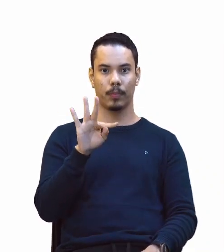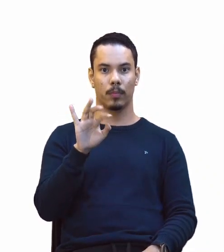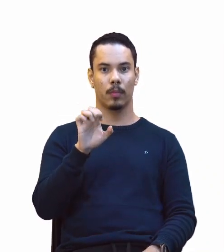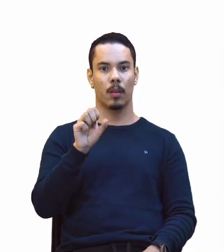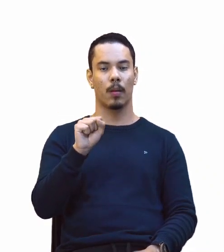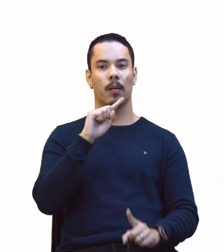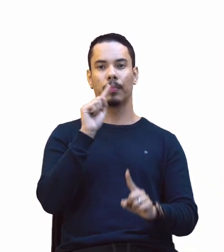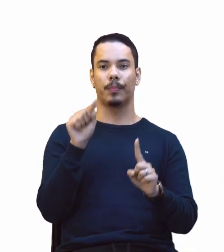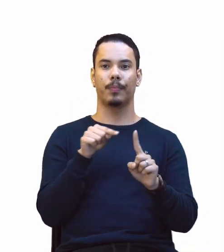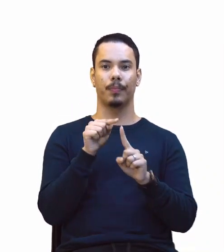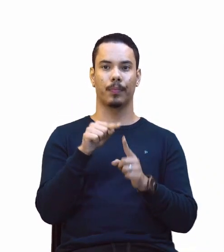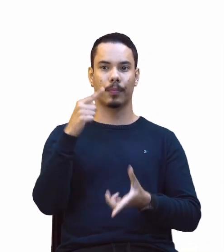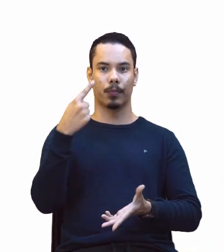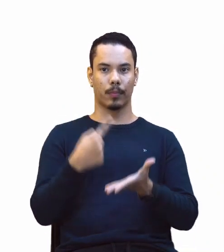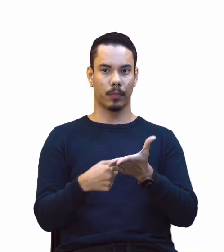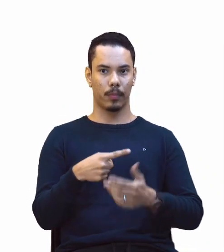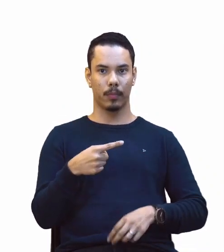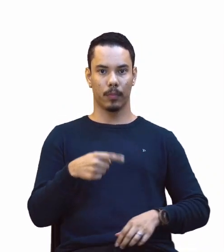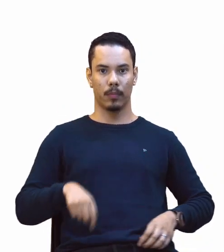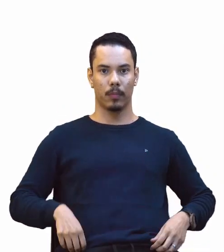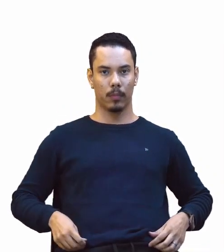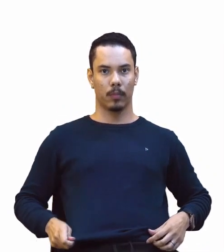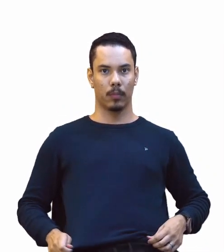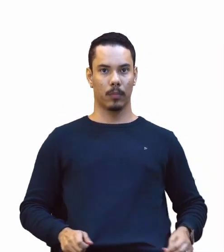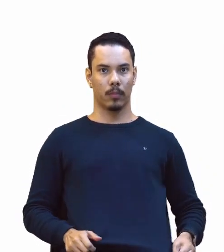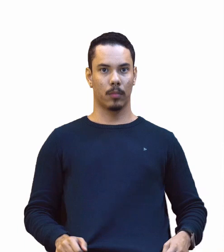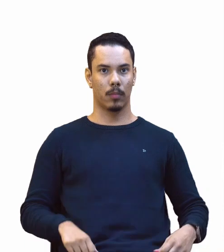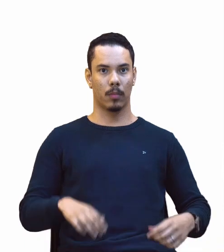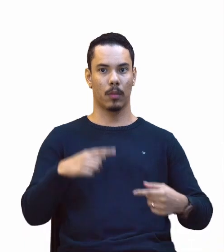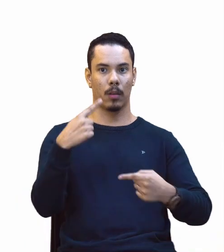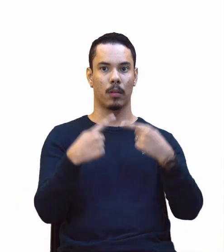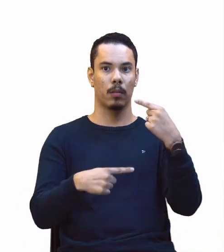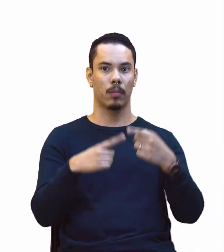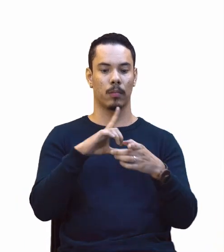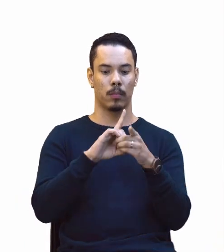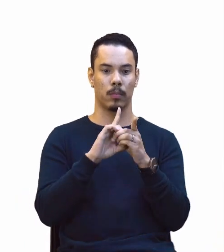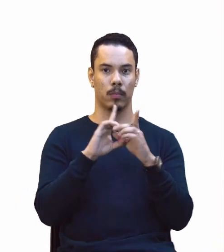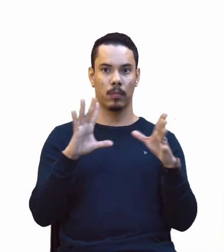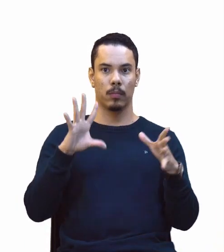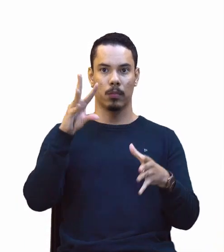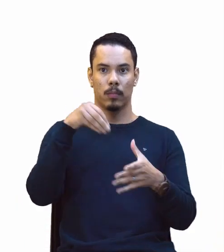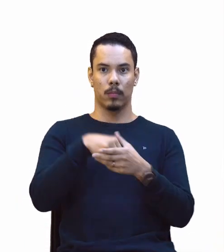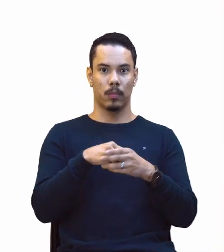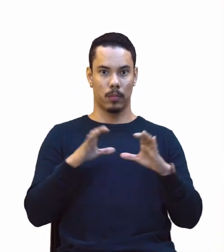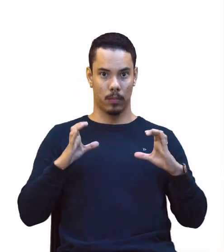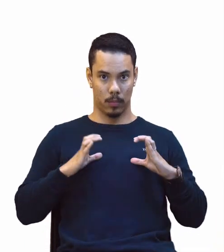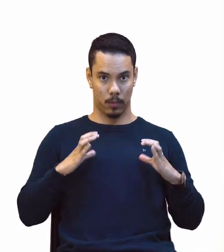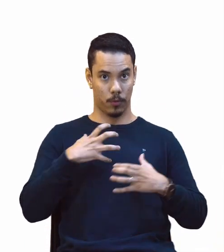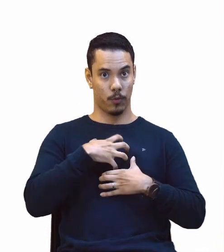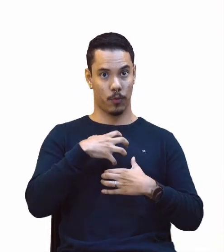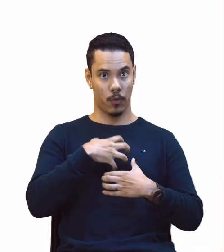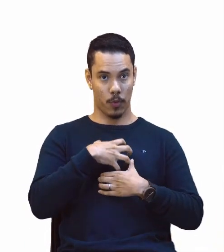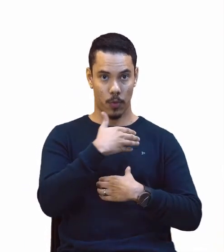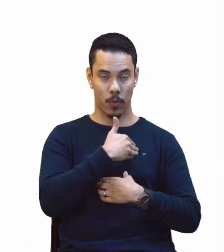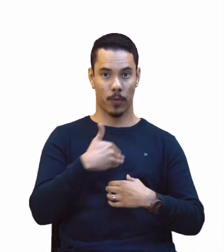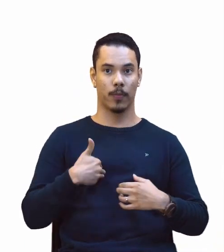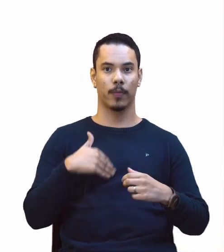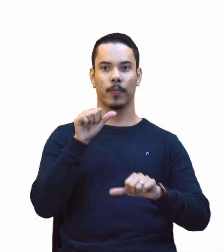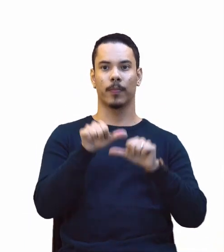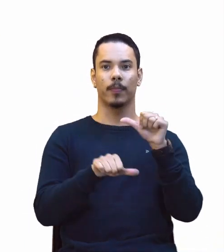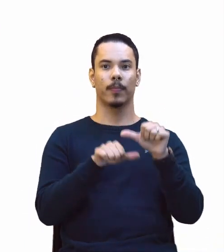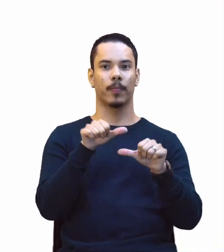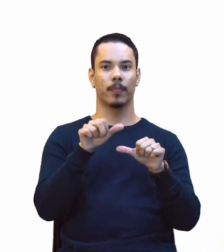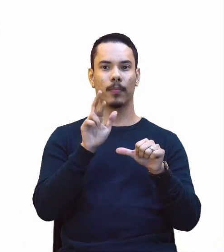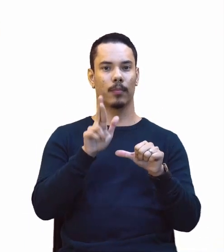objetivo de estabelecer a democracia na cidade. Agora, a forma de governo será uma democracia e não mais